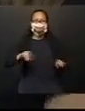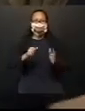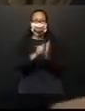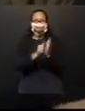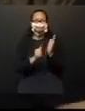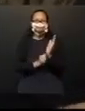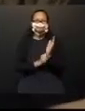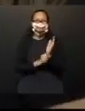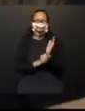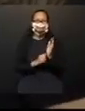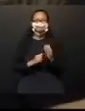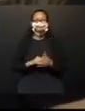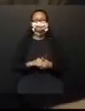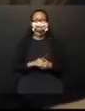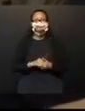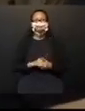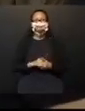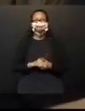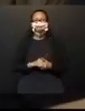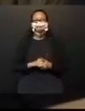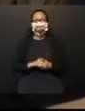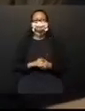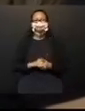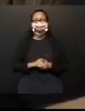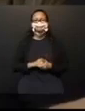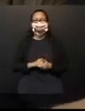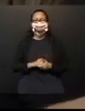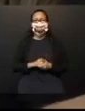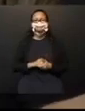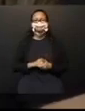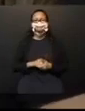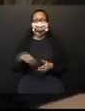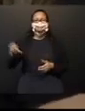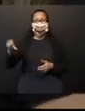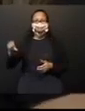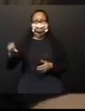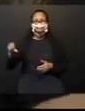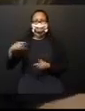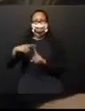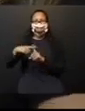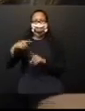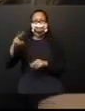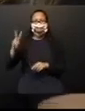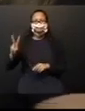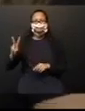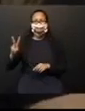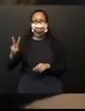decomposição. Então, eu vou por fases. 9 mais 2 dá 11.